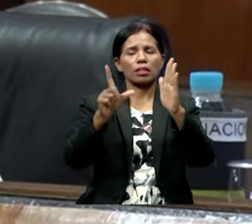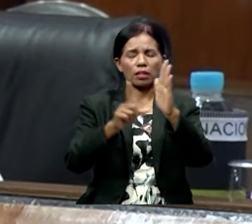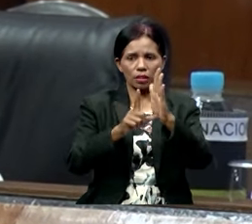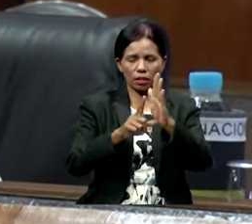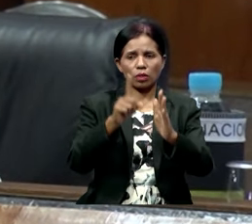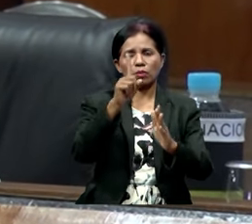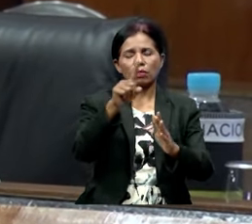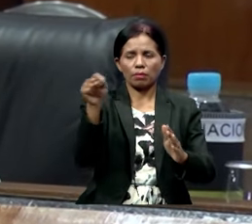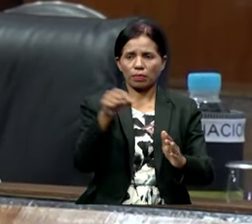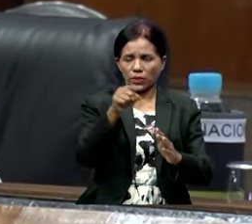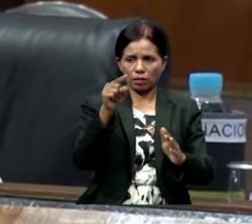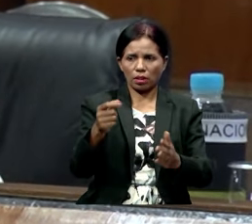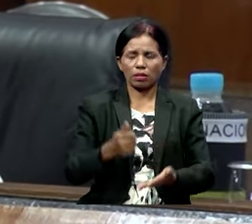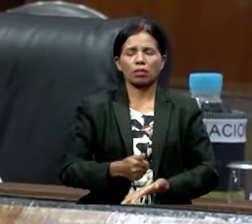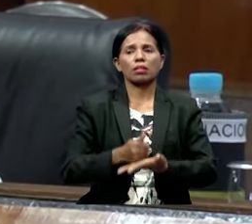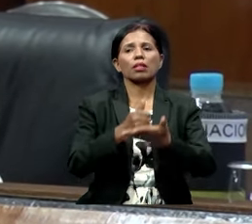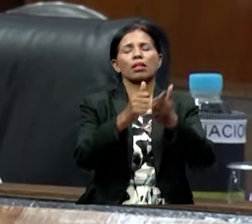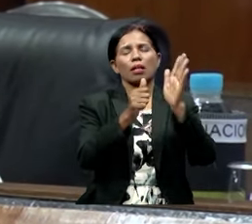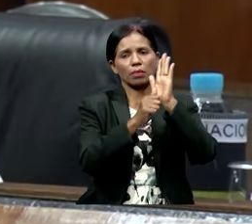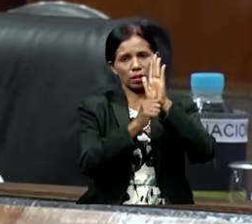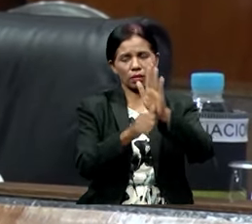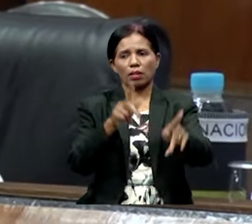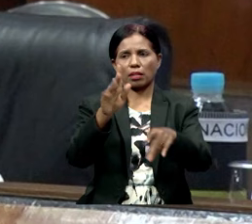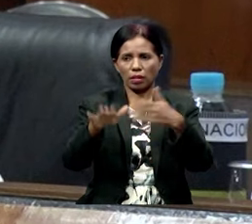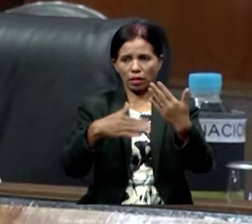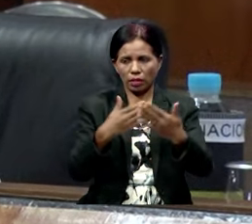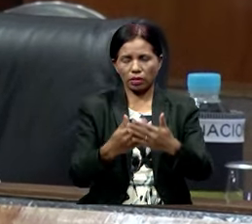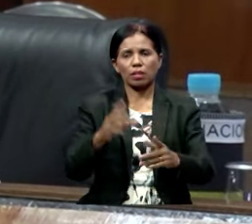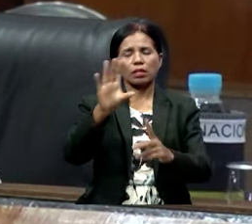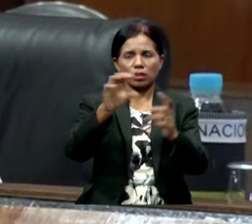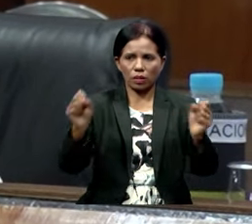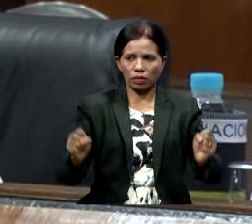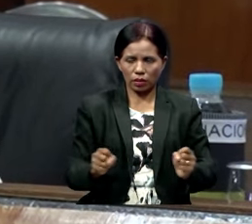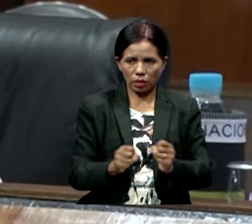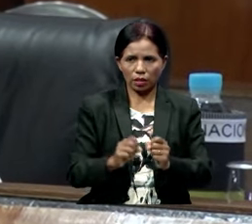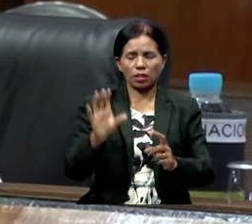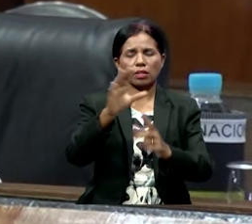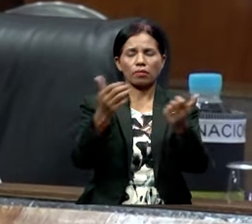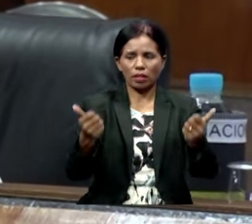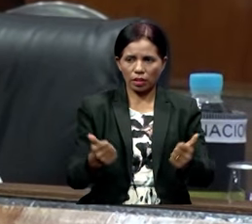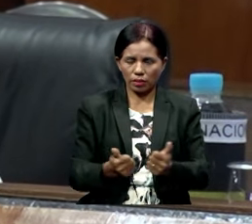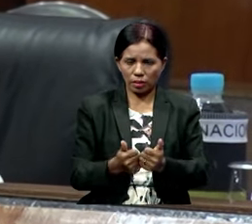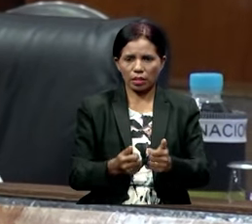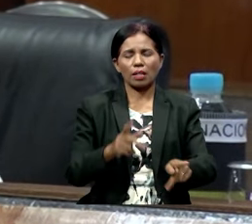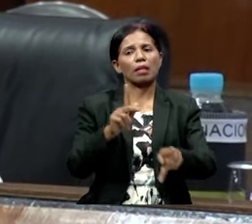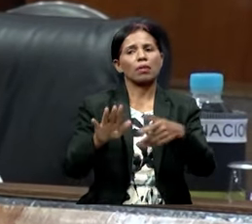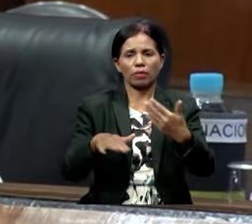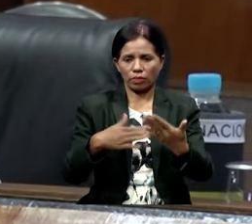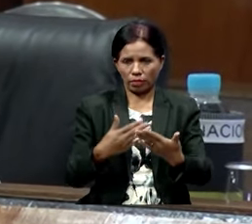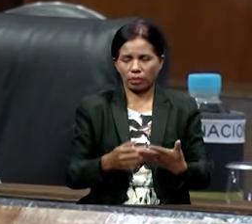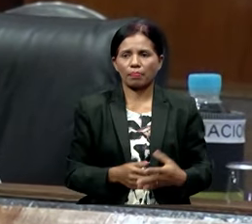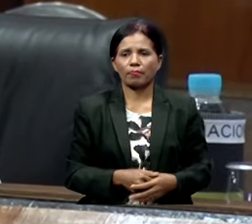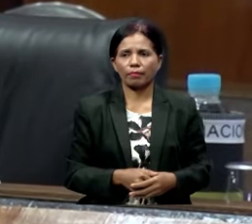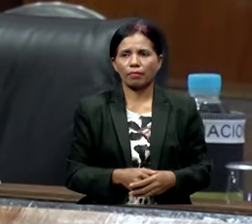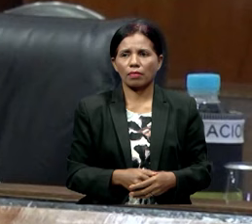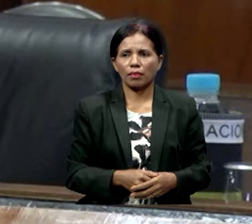tu rode facilita vai a apresentação de candidatura, tanto chefe suco como chefe aldeia no delegado.